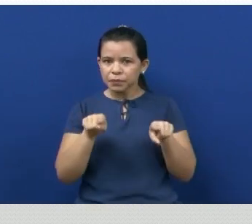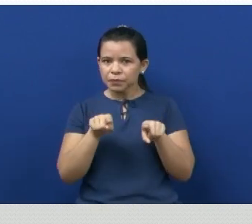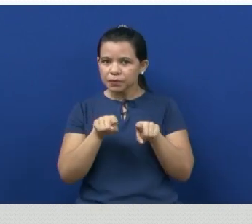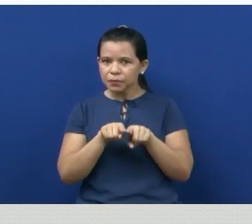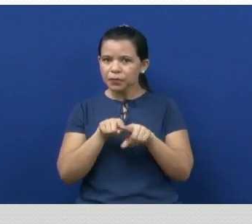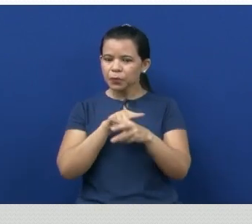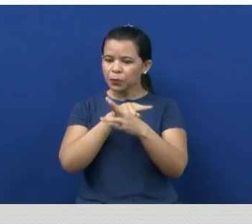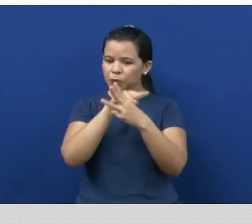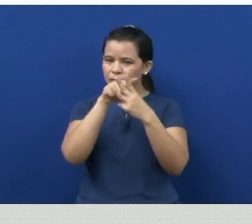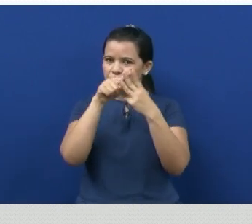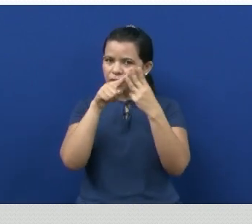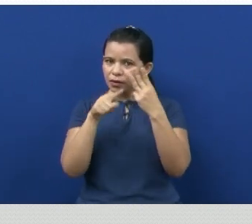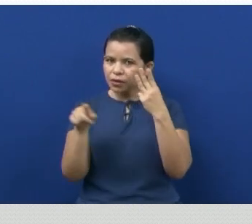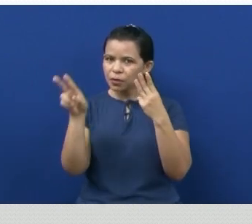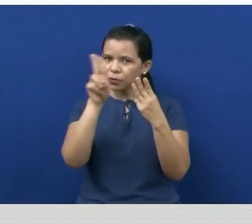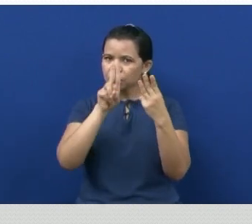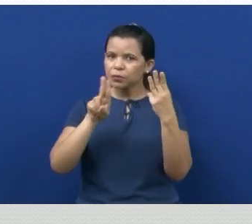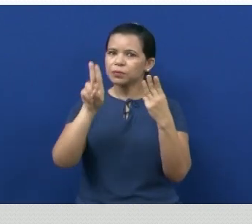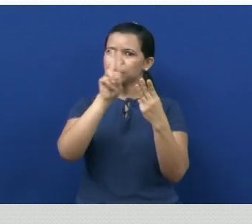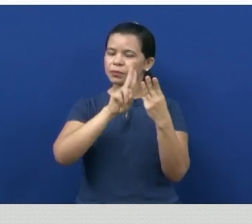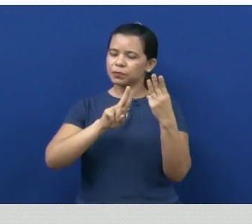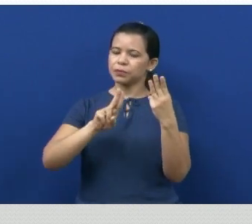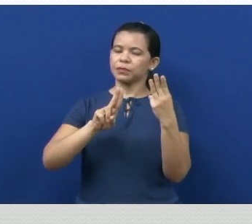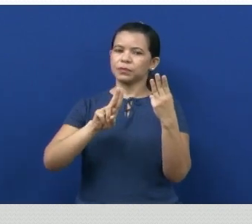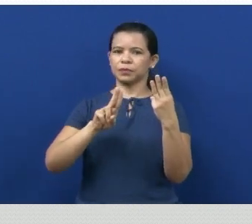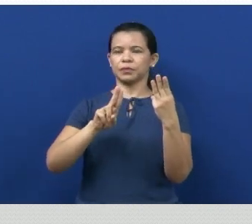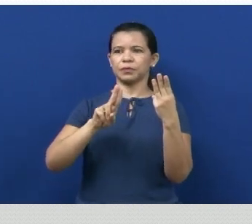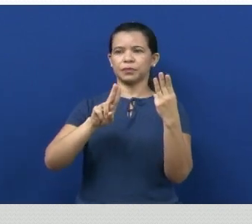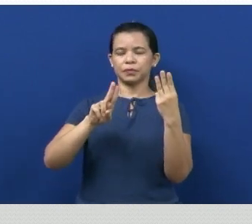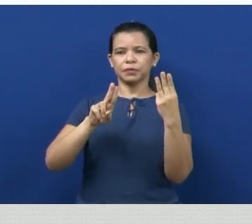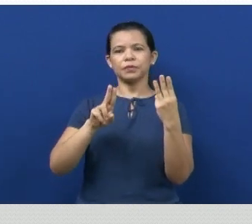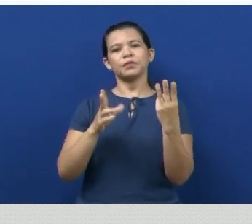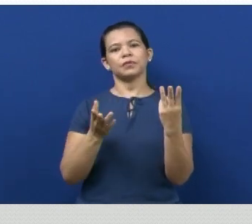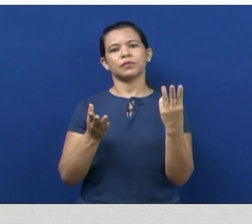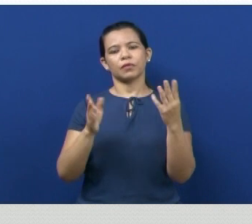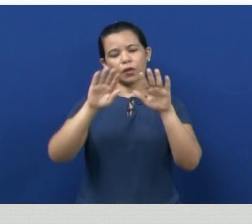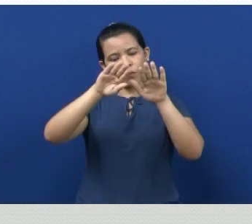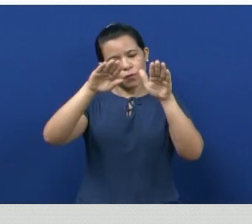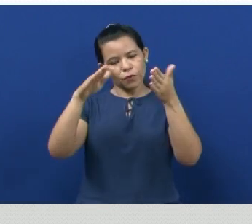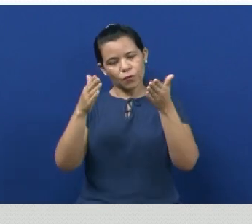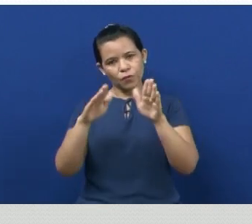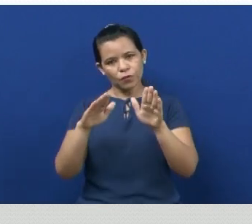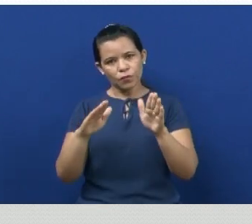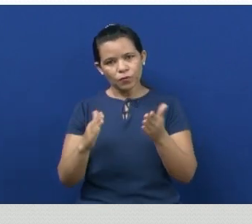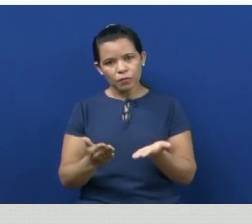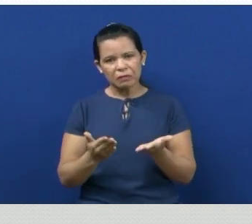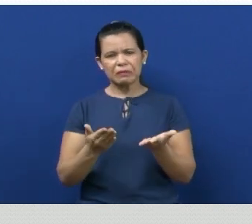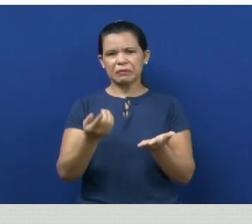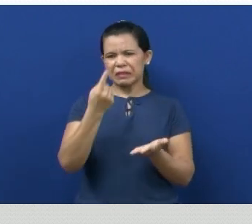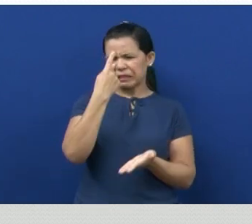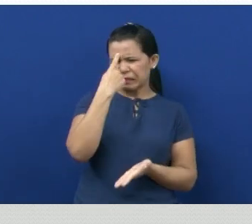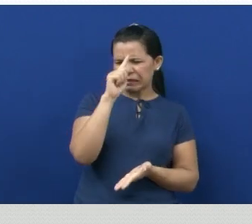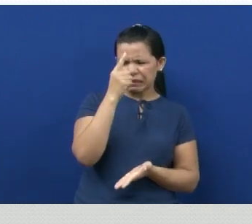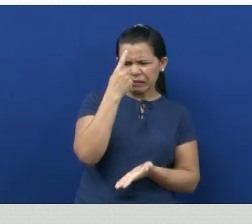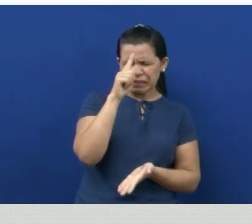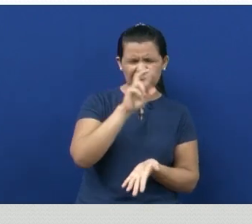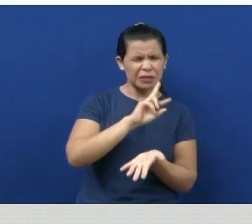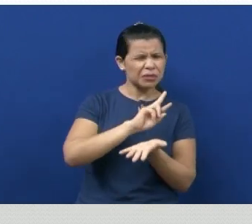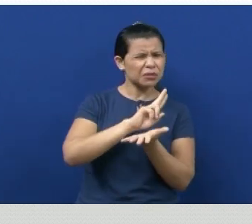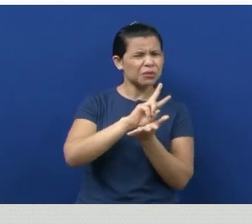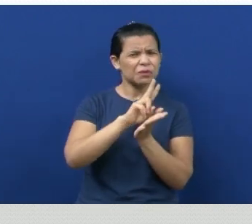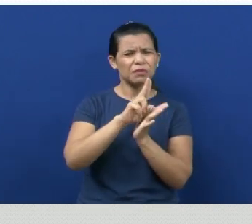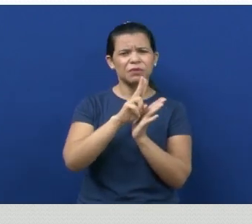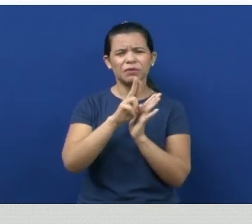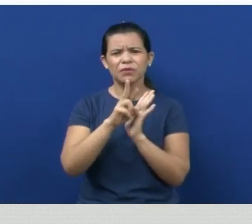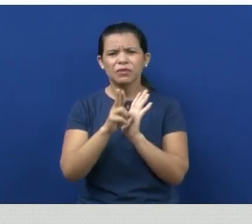destes 3 elementos, que são as formas, nós podemos criar uma infinidade de outros elementos,